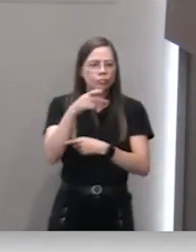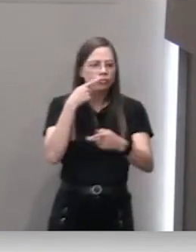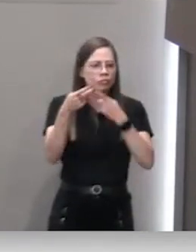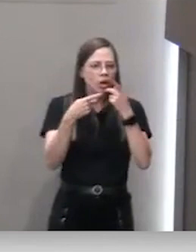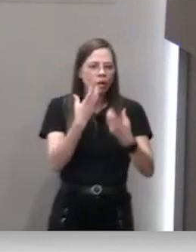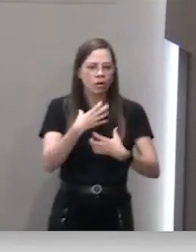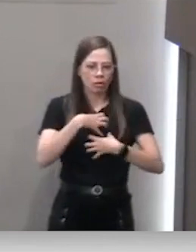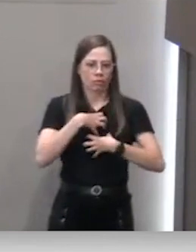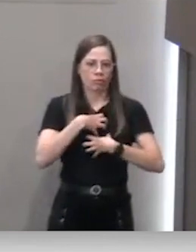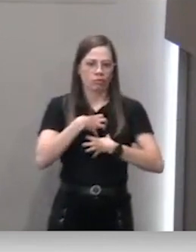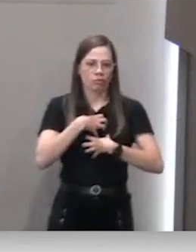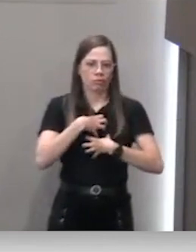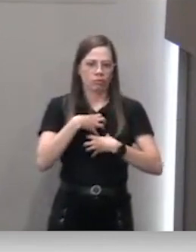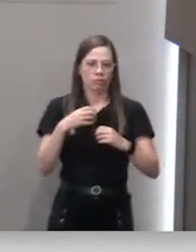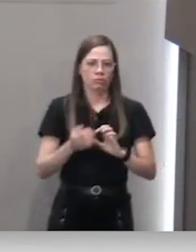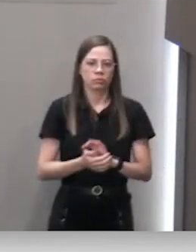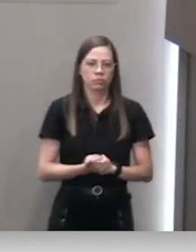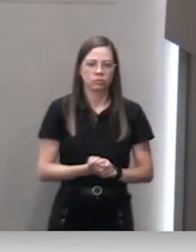aquilo.